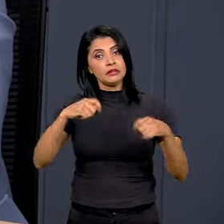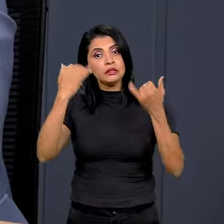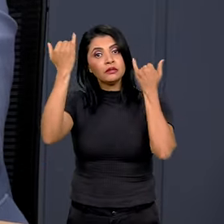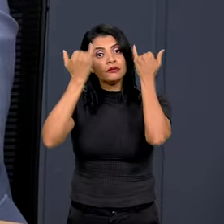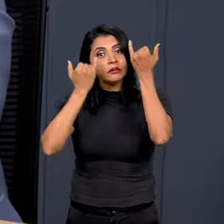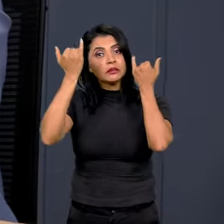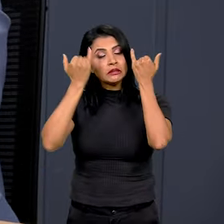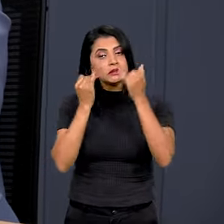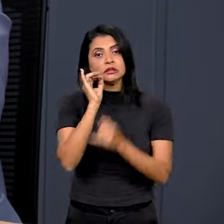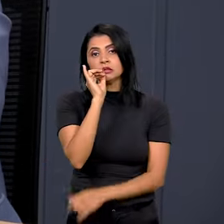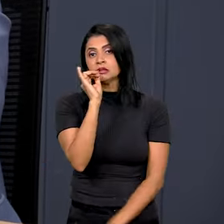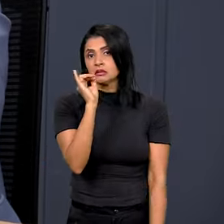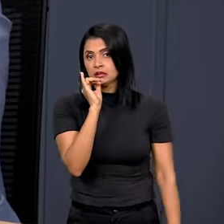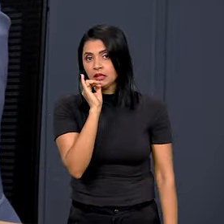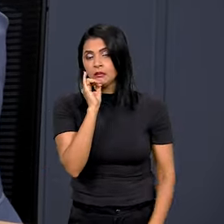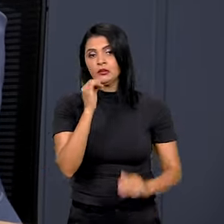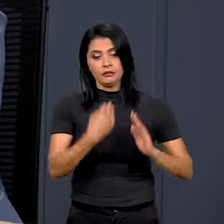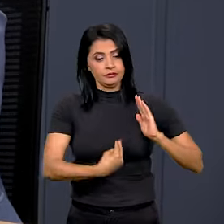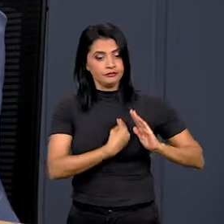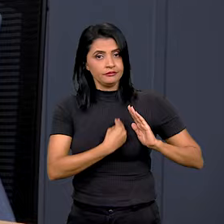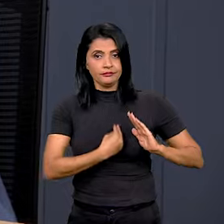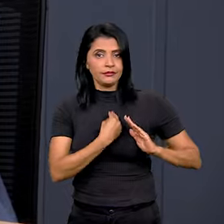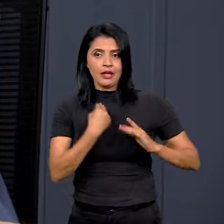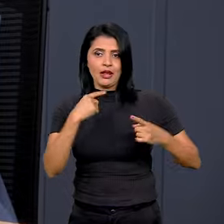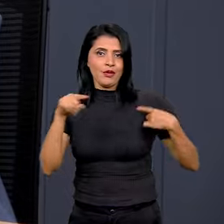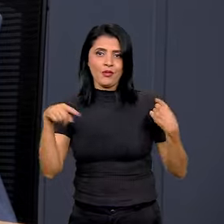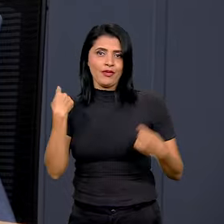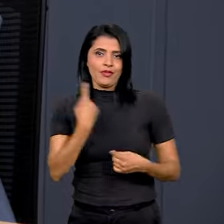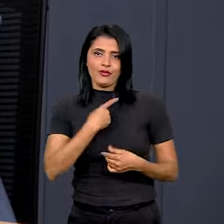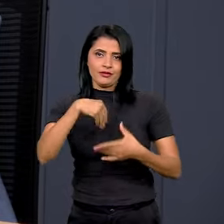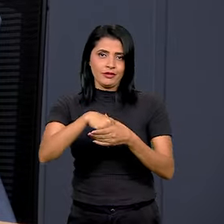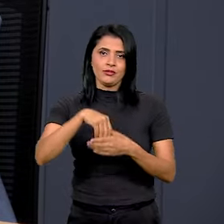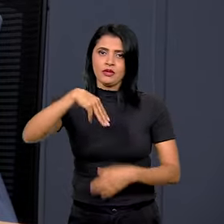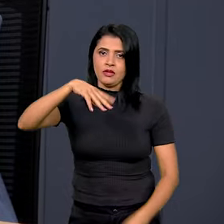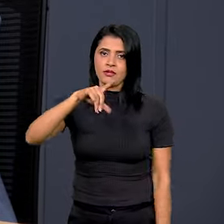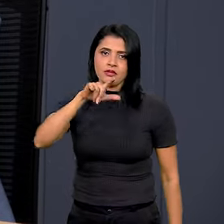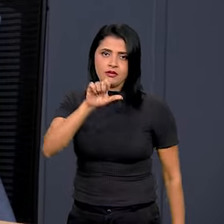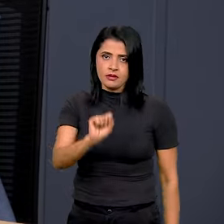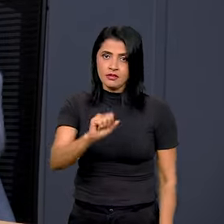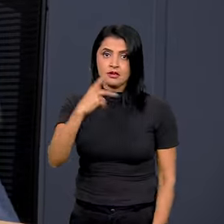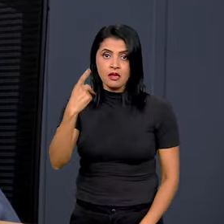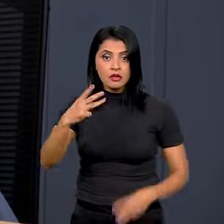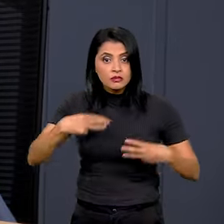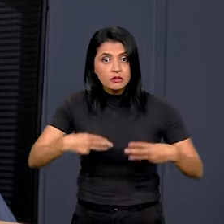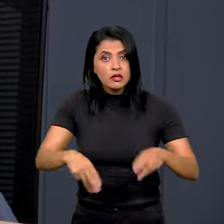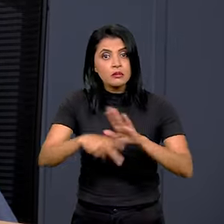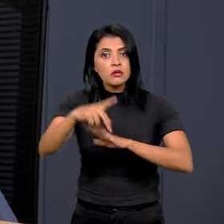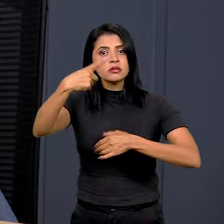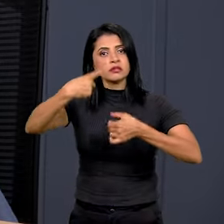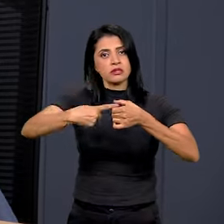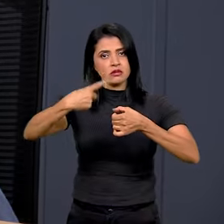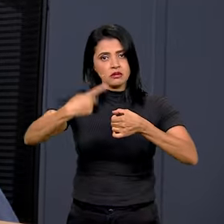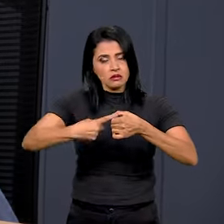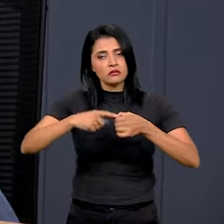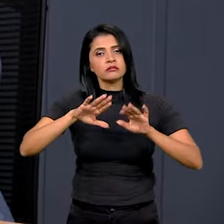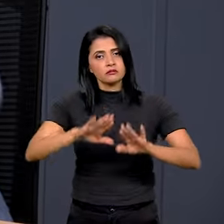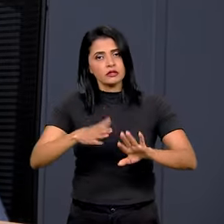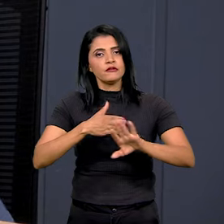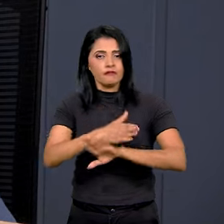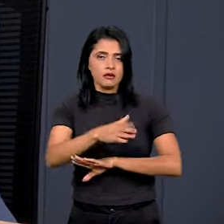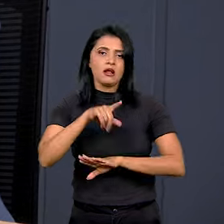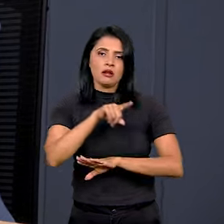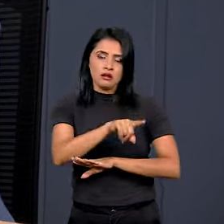informações então por exemplo o o esse programa em casa minha vida não tem nenhuma relação com a gente da MDS ele é um programa do ministério das cidades né mas ele vai